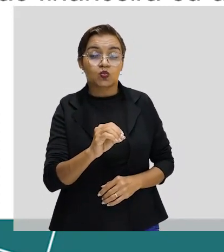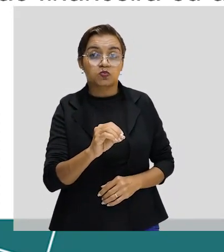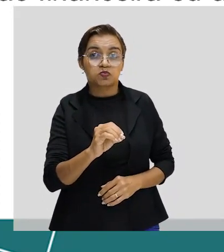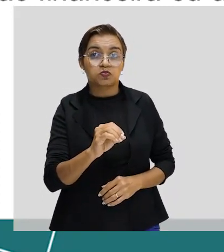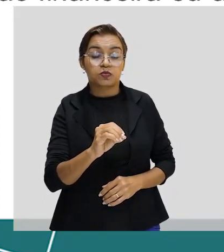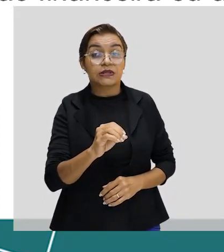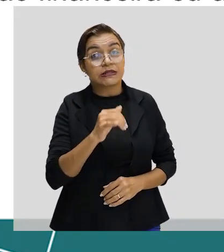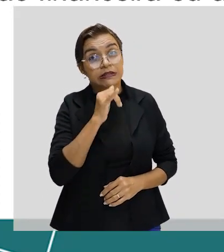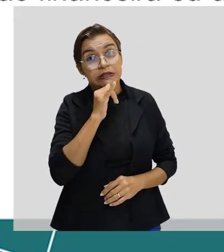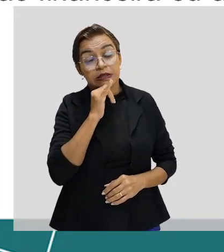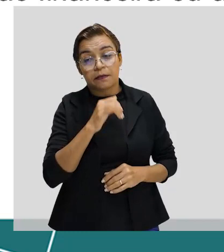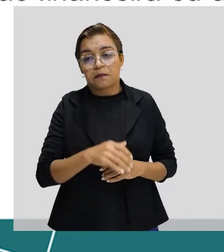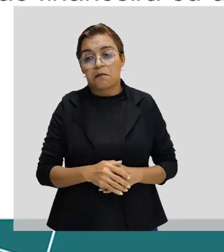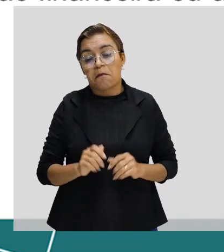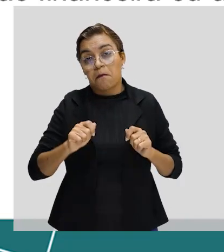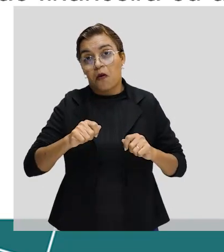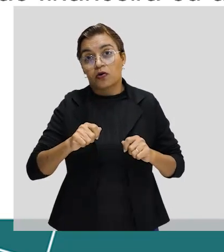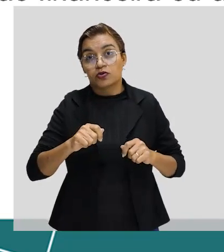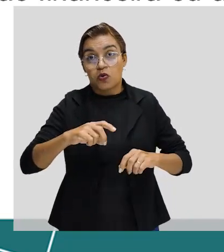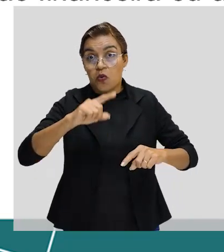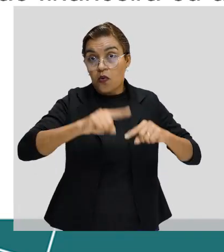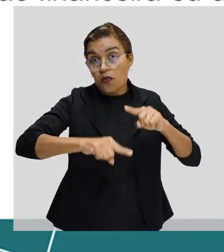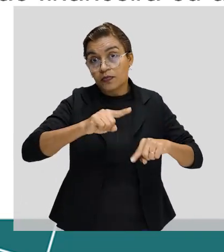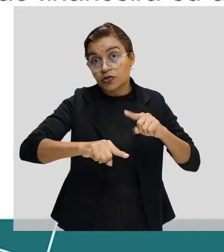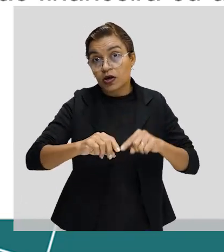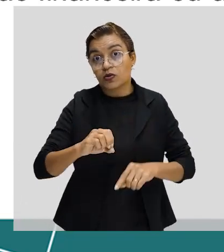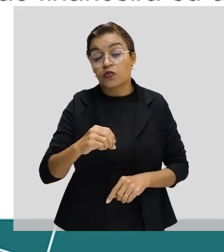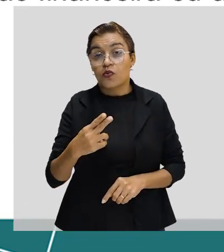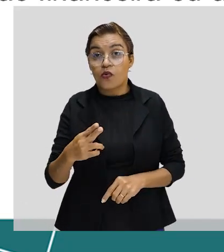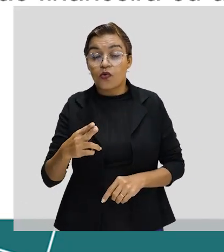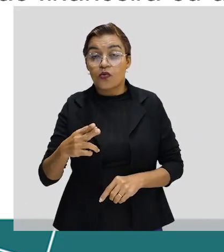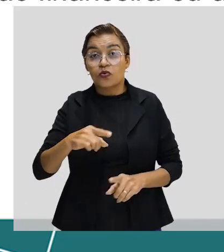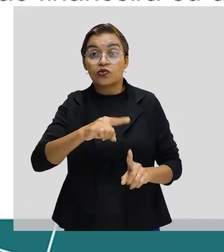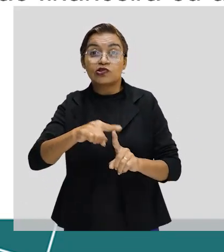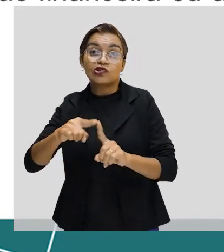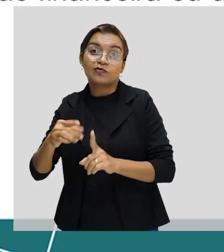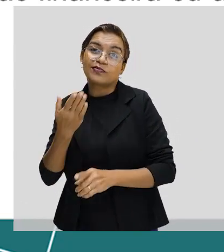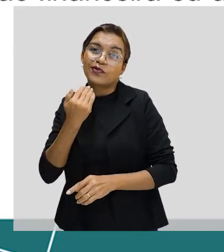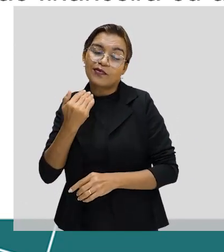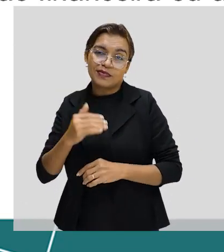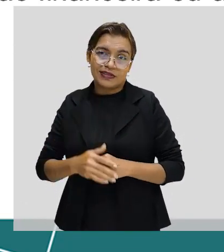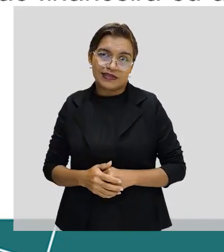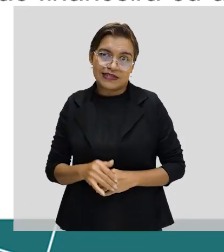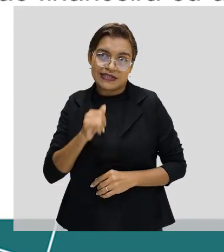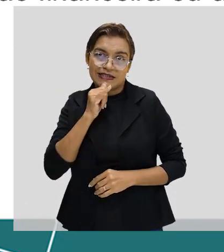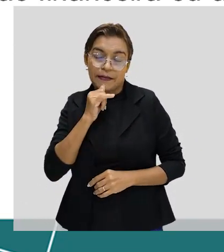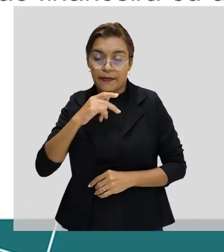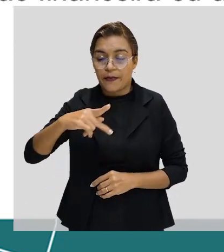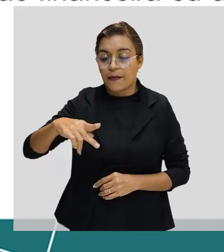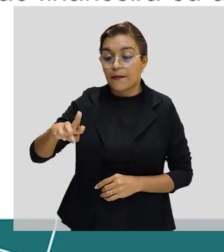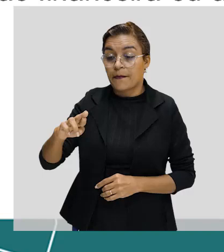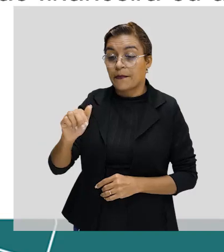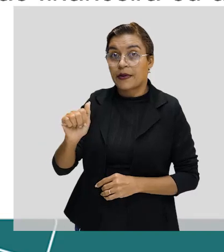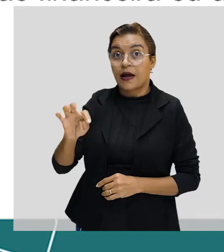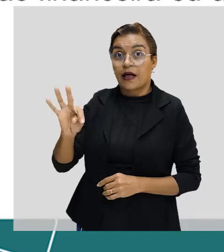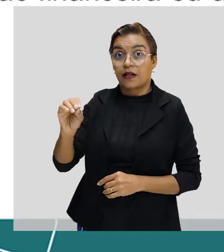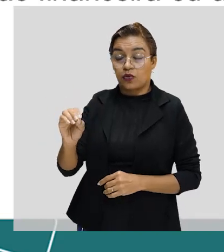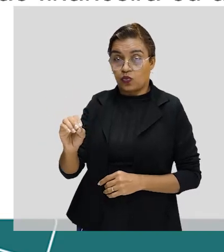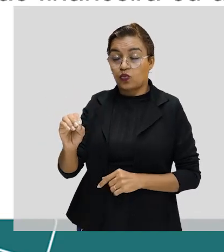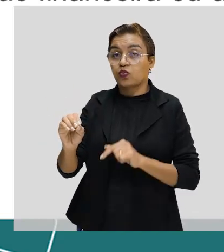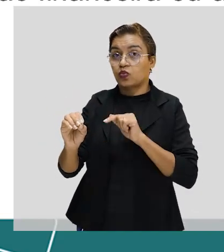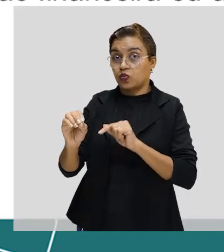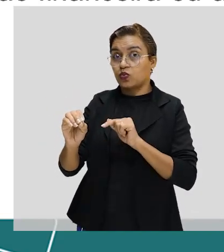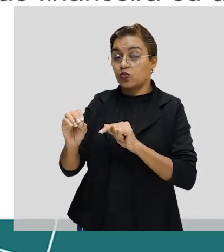mesmo o objeto prato, né? Então, quando eu digo prato, ele tem 2 significados, né? Provamos o